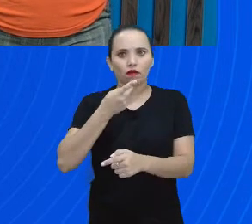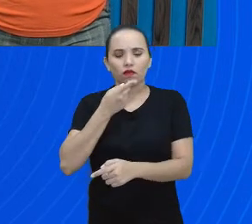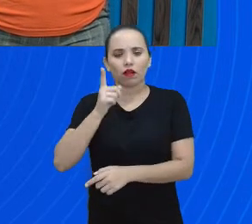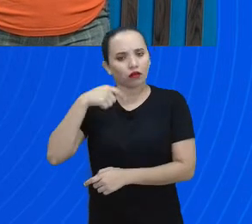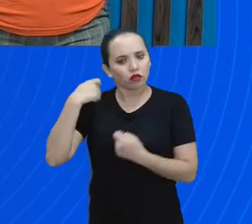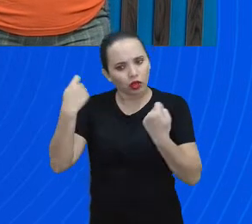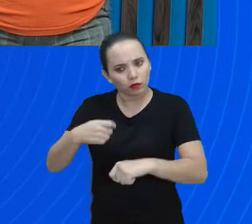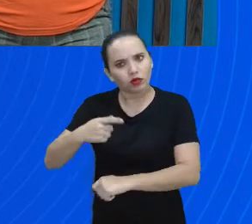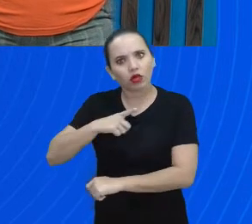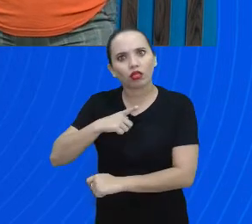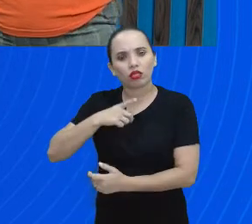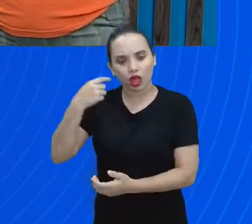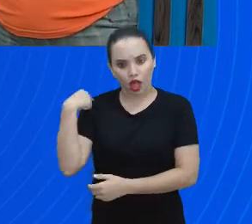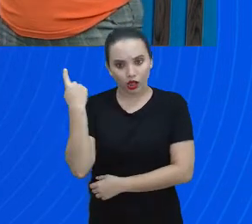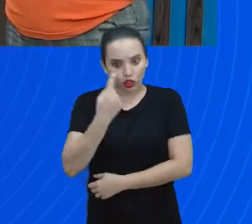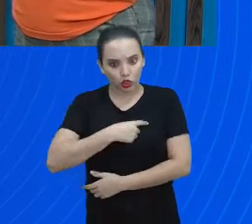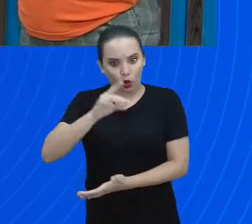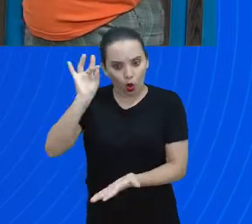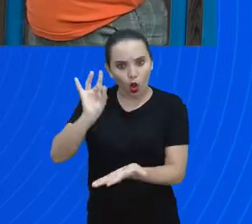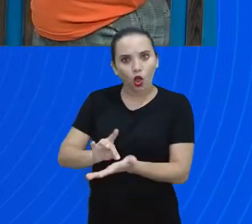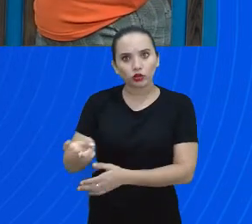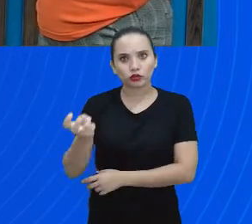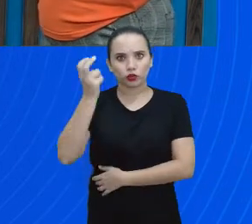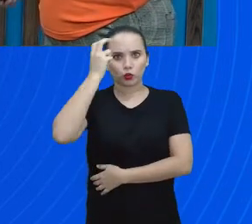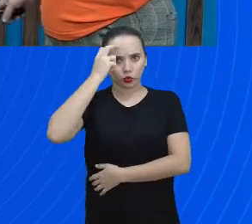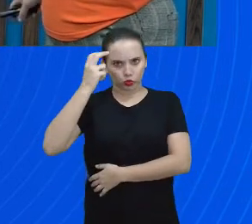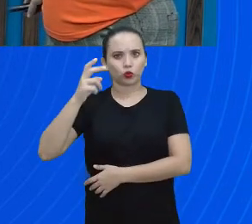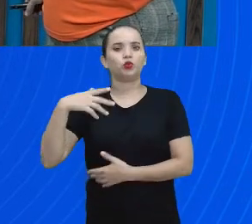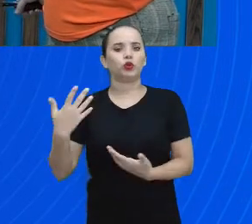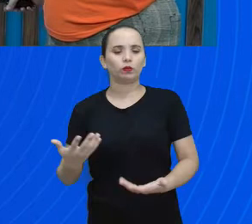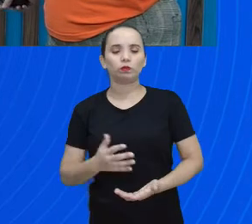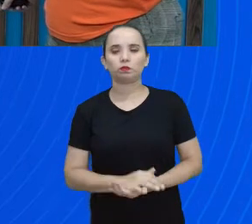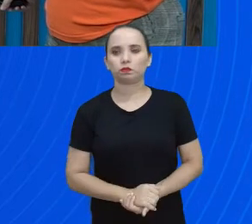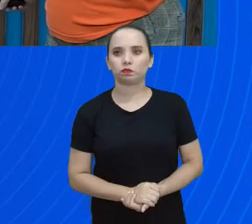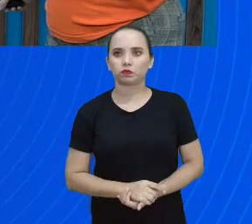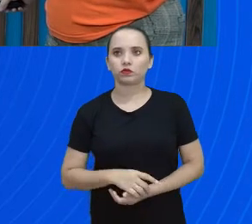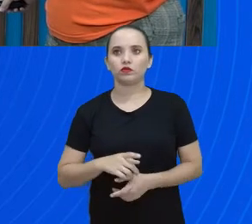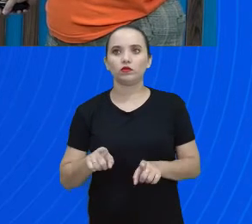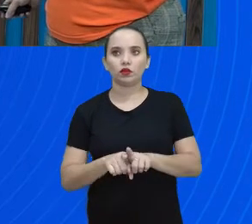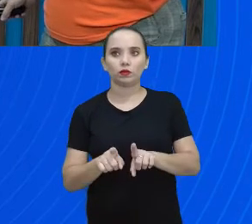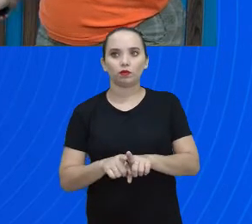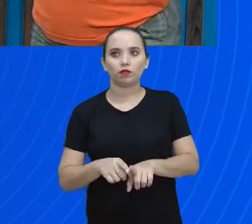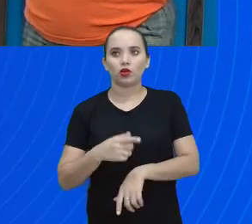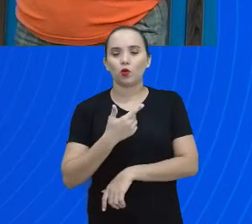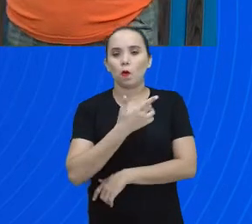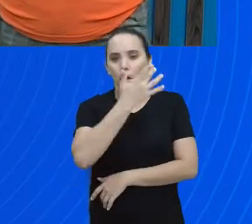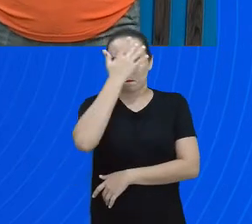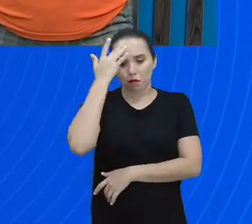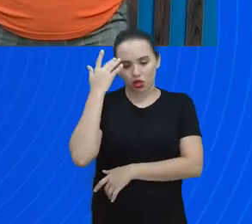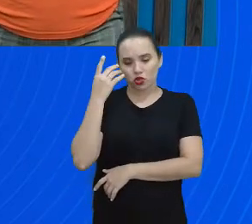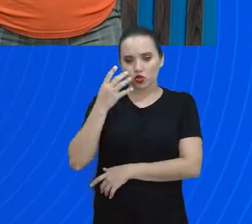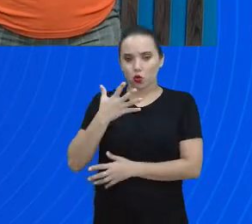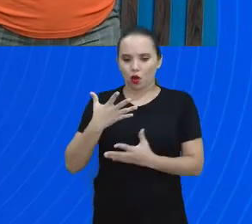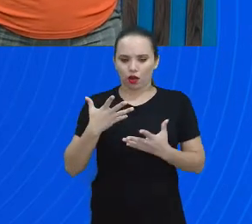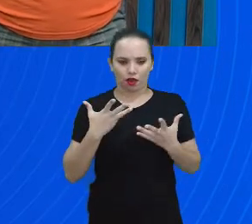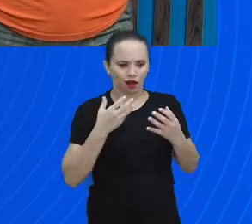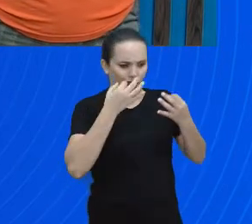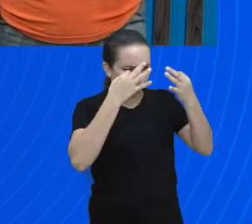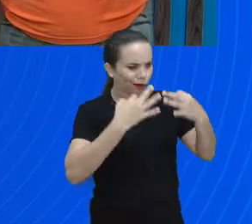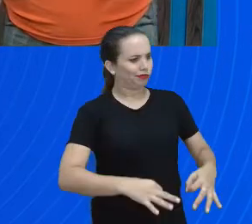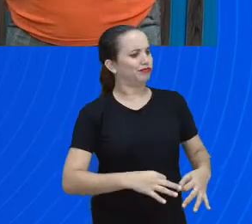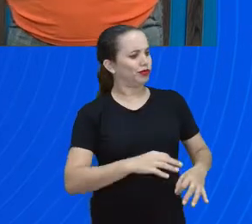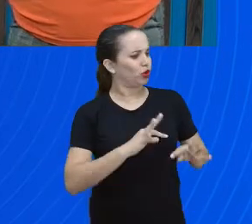cultura, a nossa nordestinidade, a nossa brasilidade. Então ele diz: o otimista é um tolo, o pessimista é um